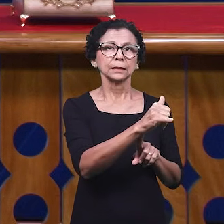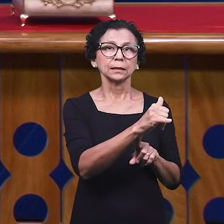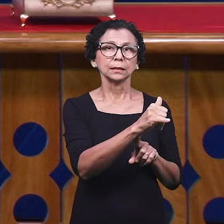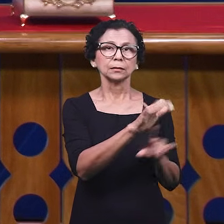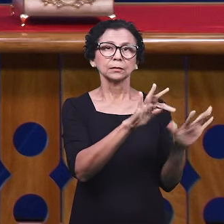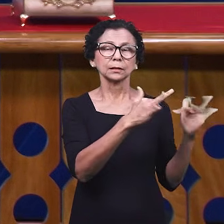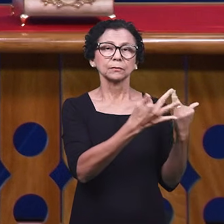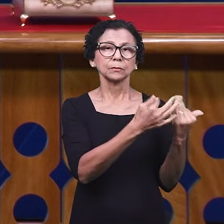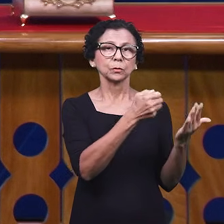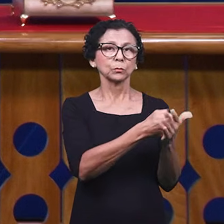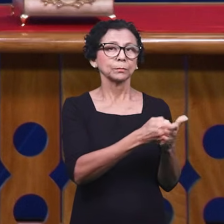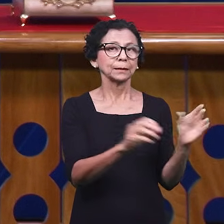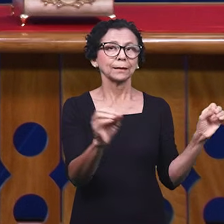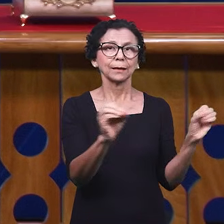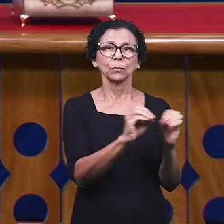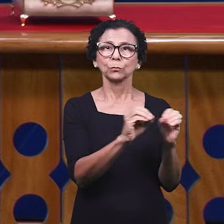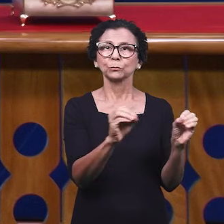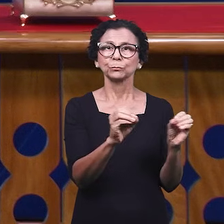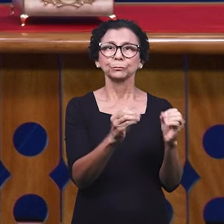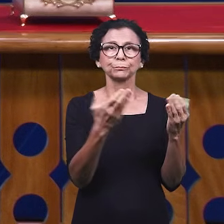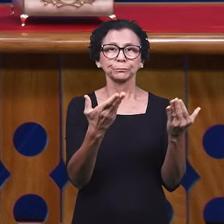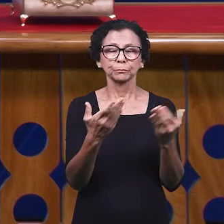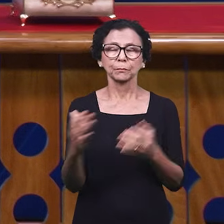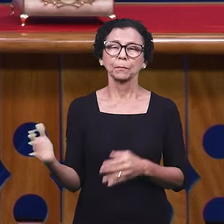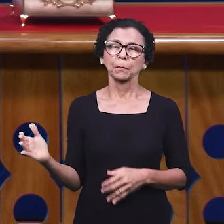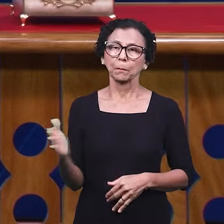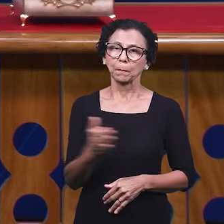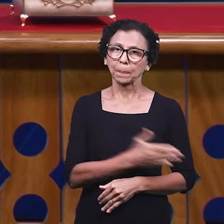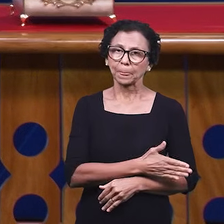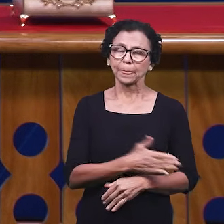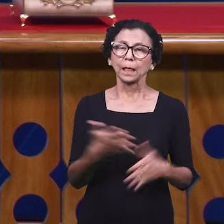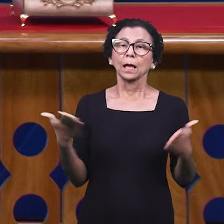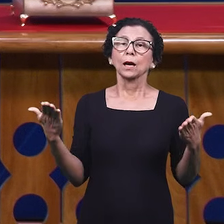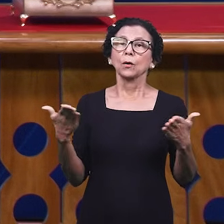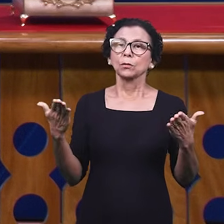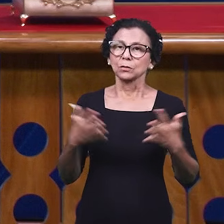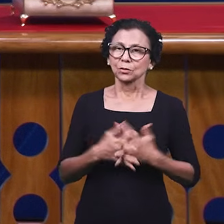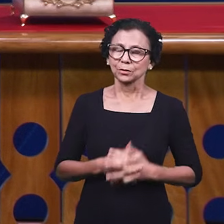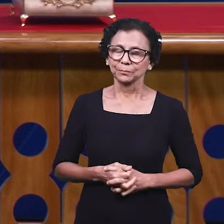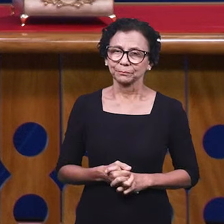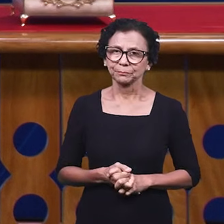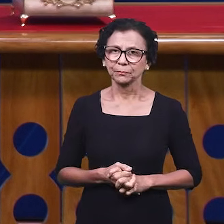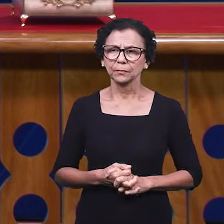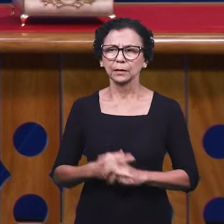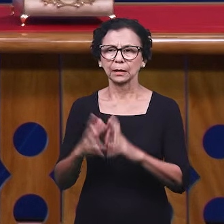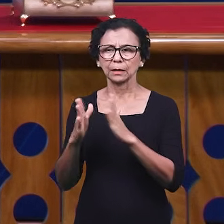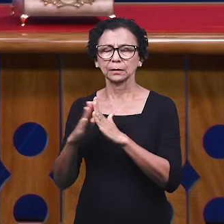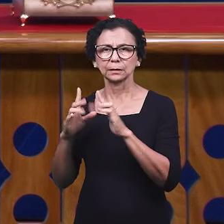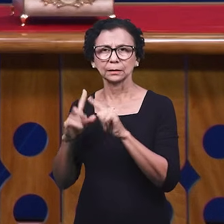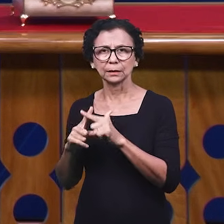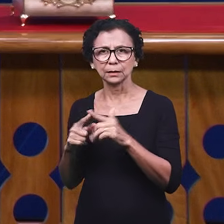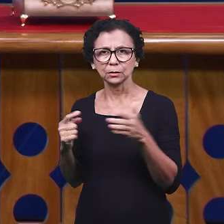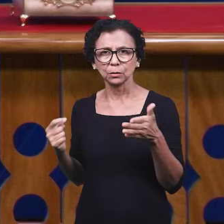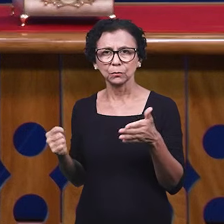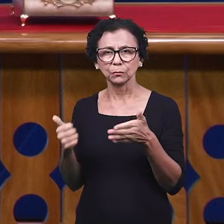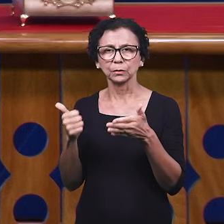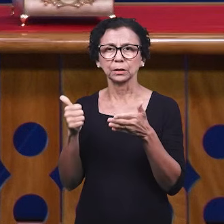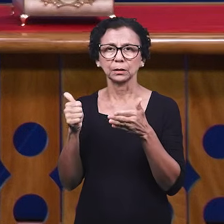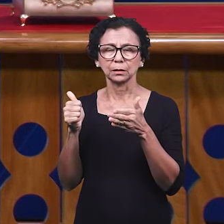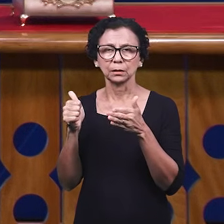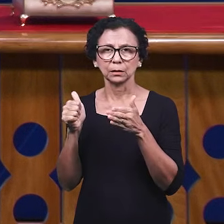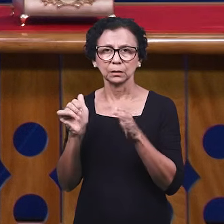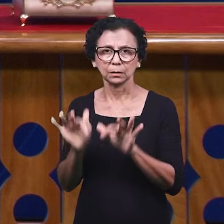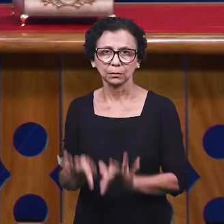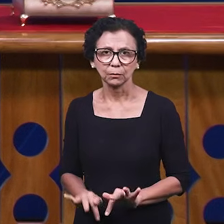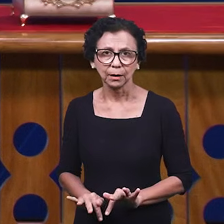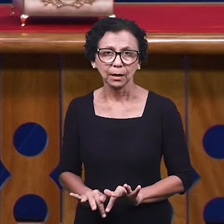E olha, profeticamente, isso fala do nosso tempo, porque a igreja vive os últimos tempos dela aqui